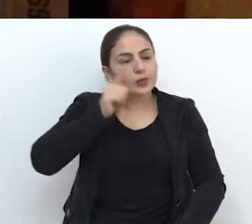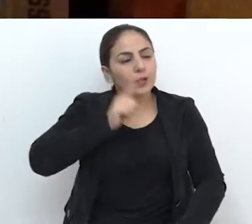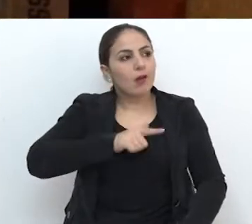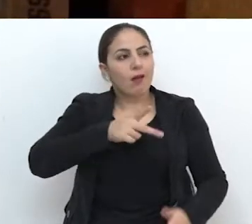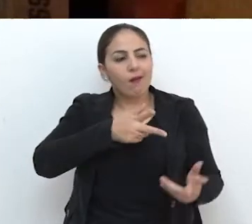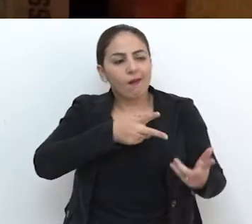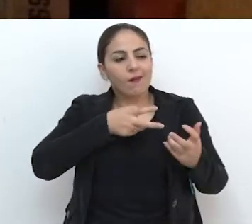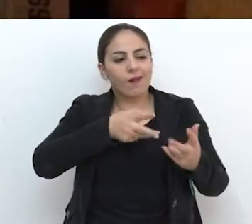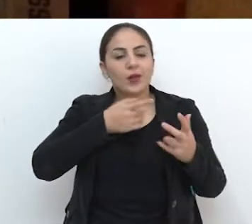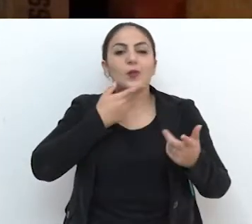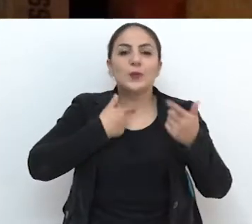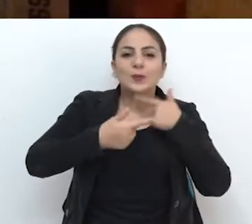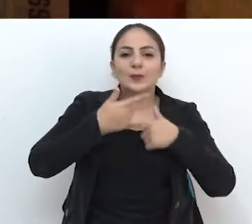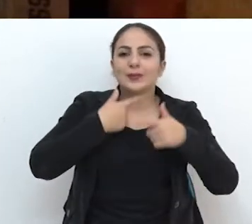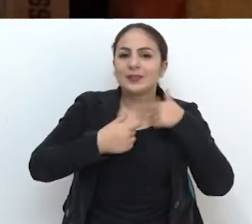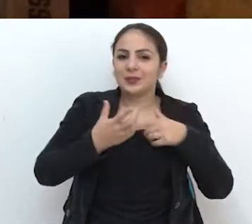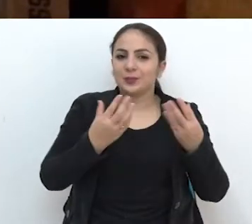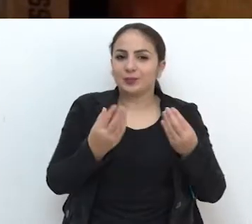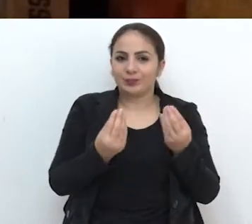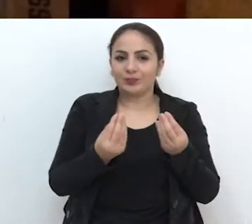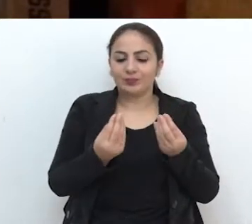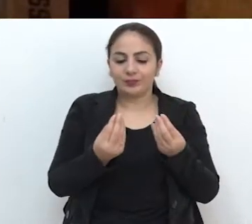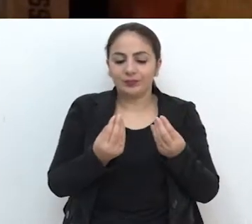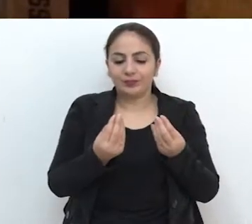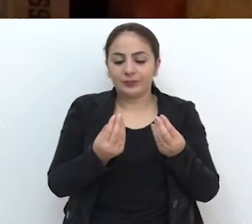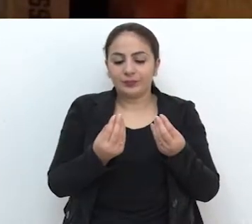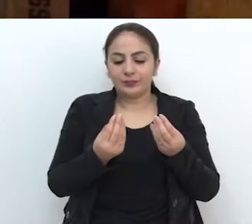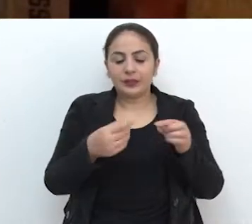identificando com o esporte, vai gostando bastante,